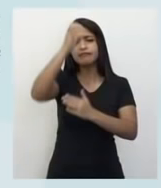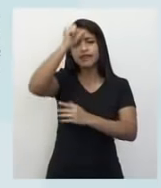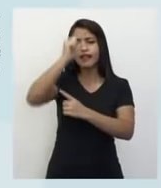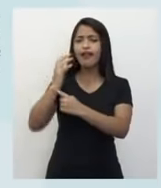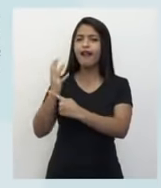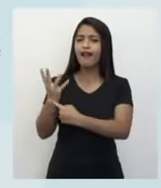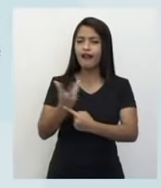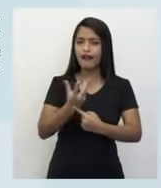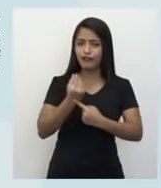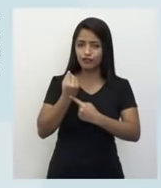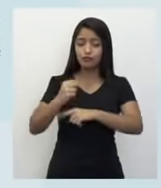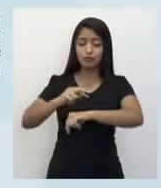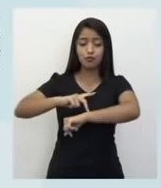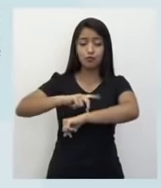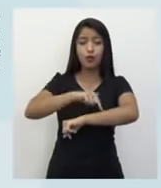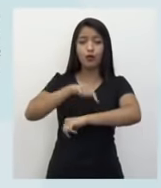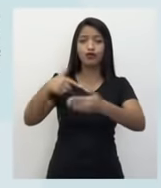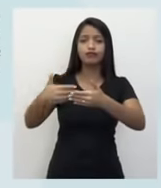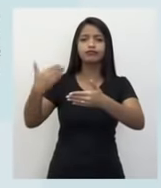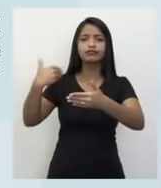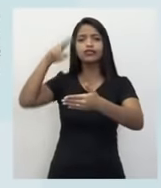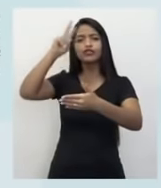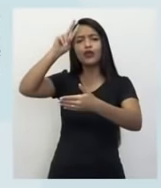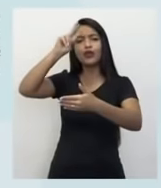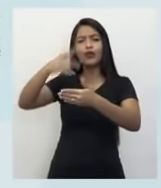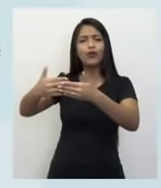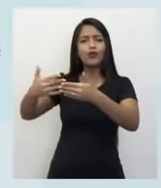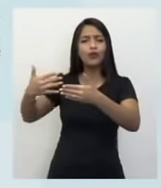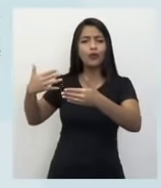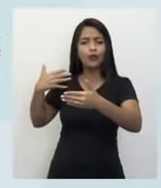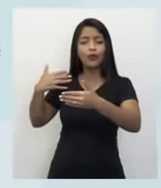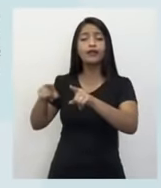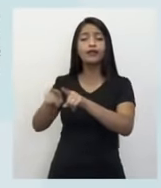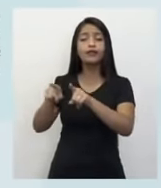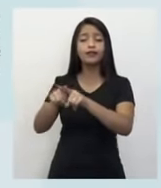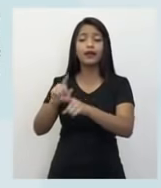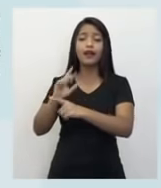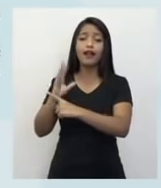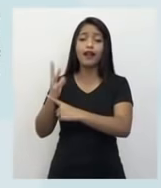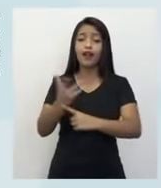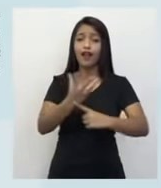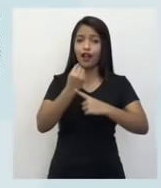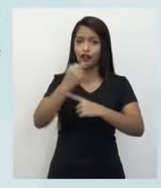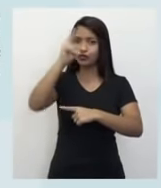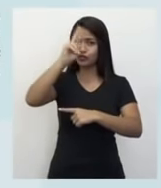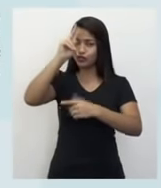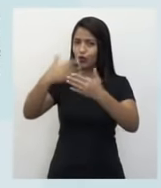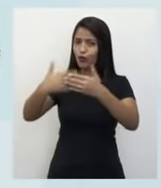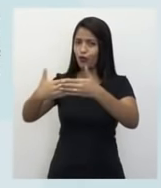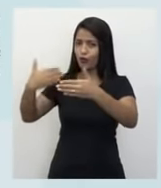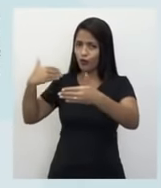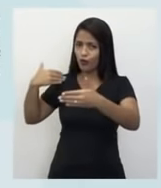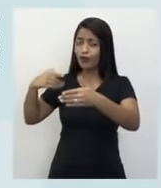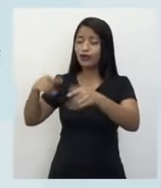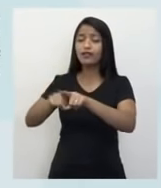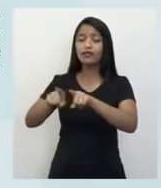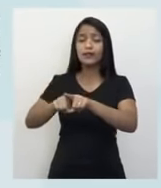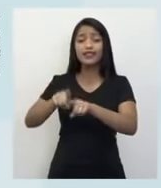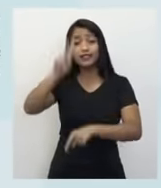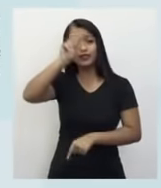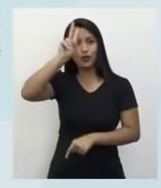especialmente a história da moda, história da arte, história e história da moda, turma. Tem que estar ligado, tem que